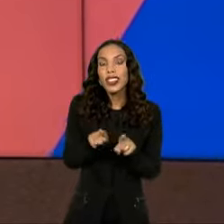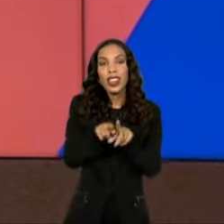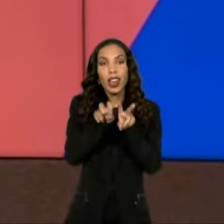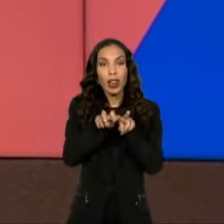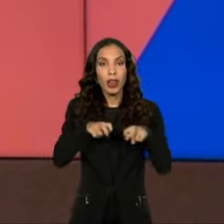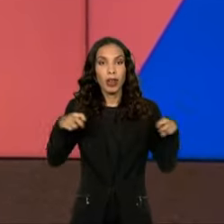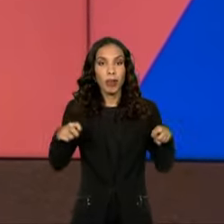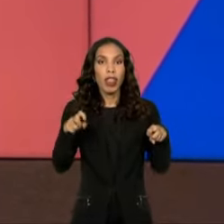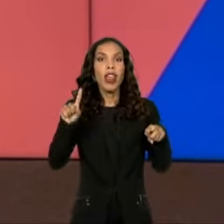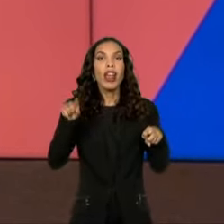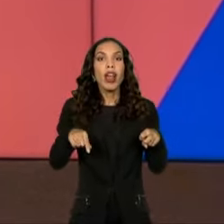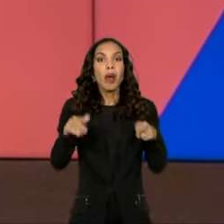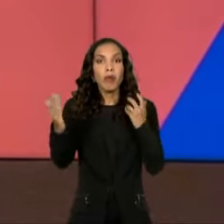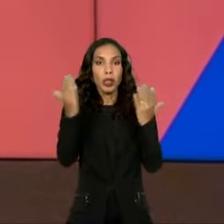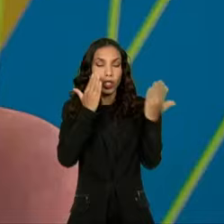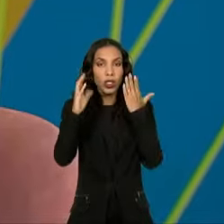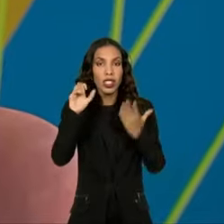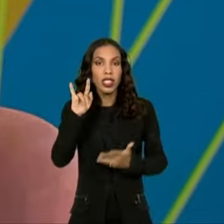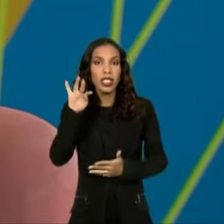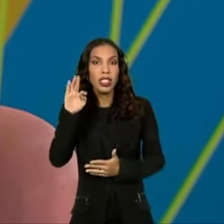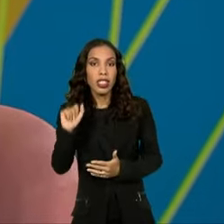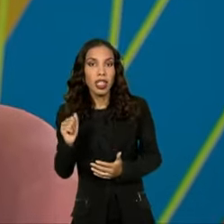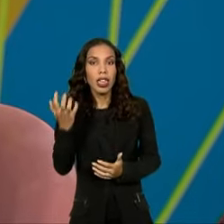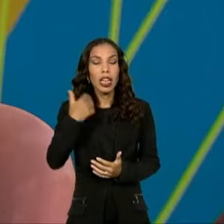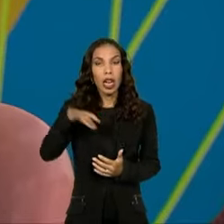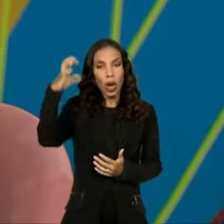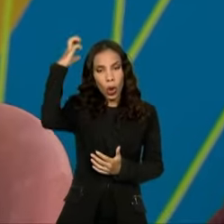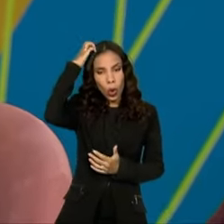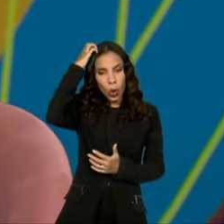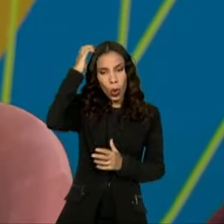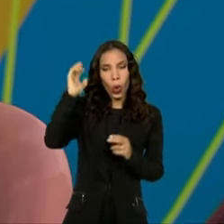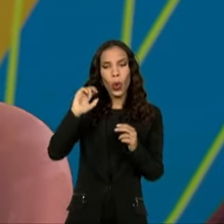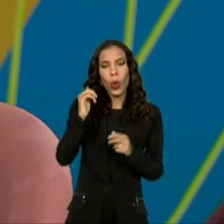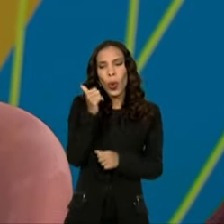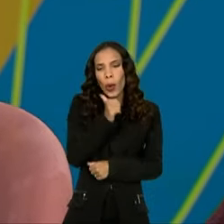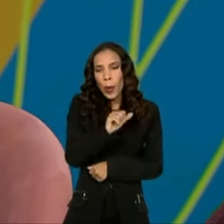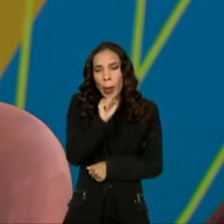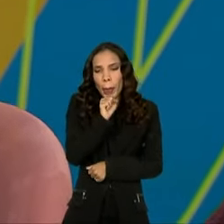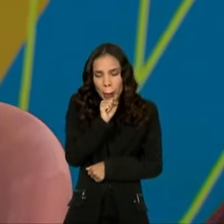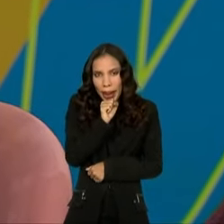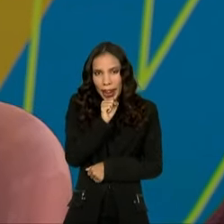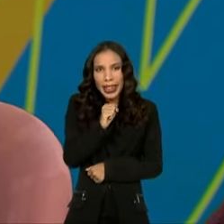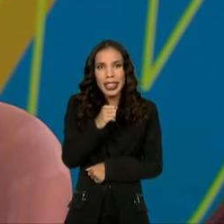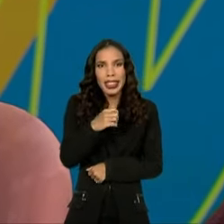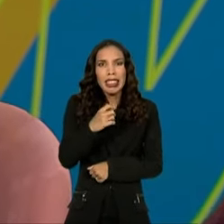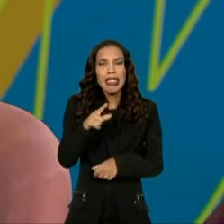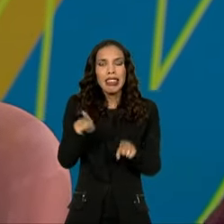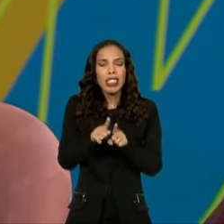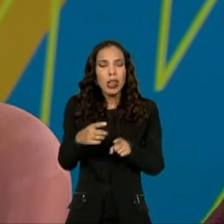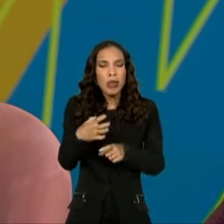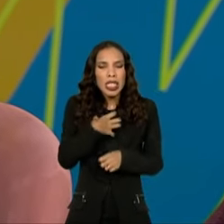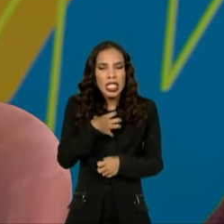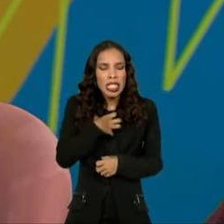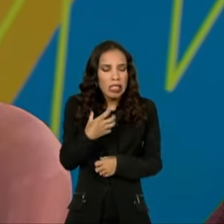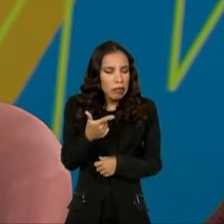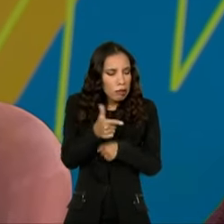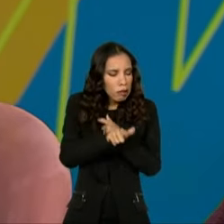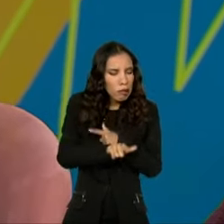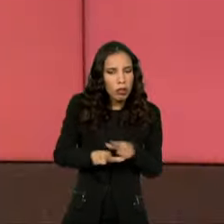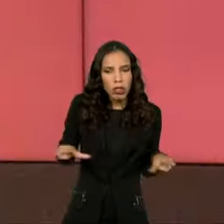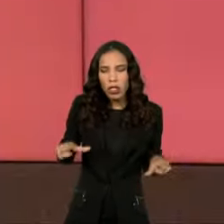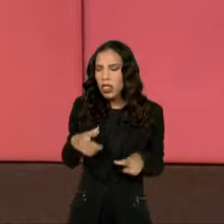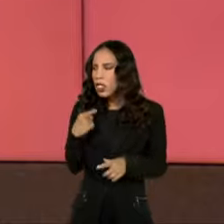a psicóloga Cíntia Aleixo, que vai falar sobre culpa materna e a síndrome do ninho vazio. Aquele sentimento